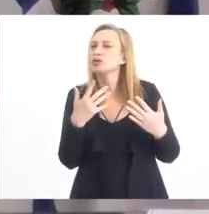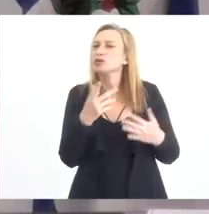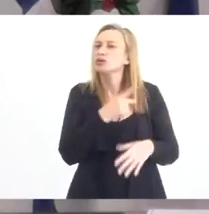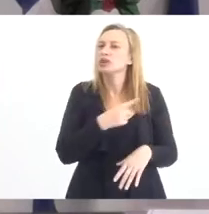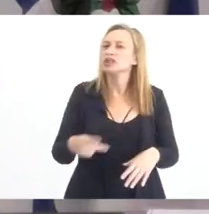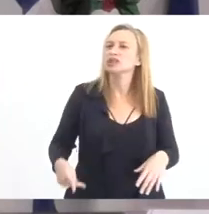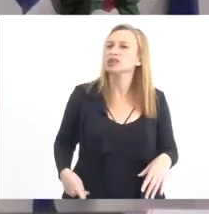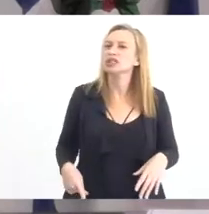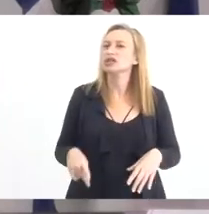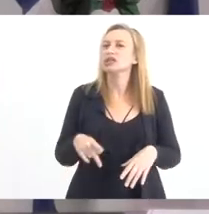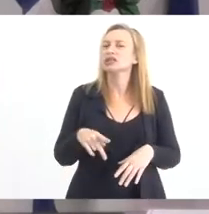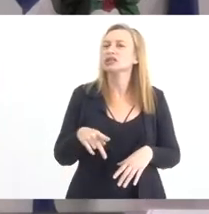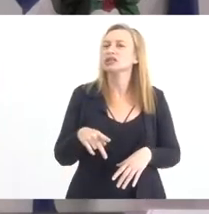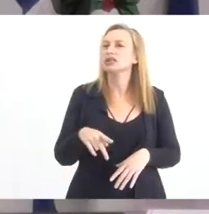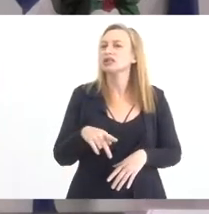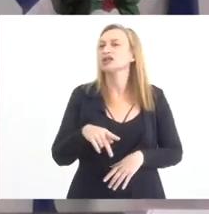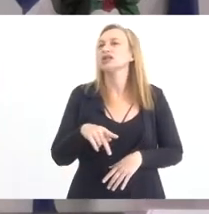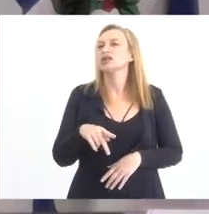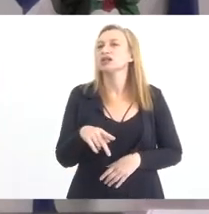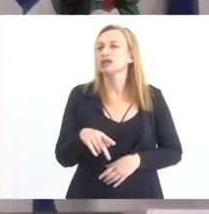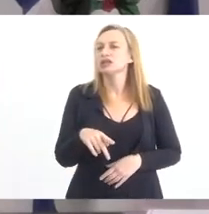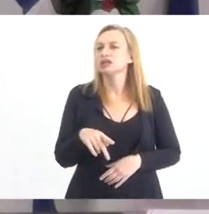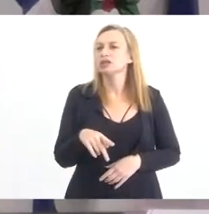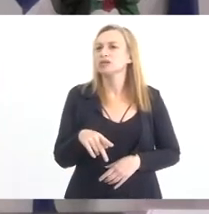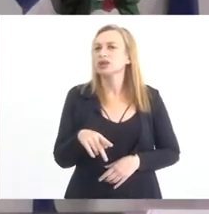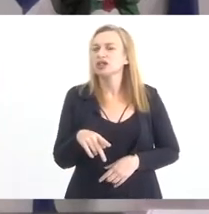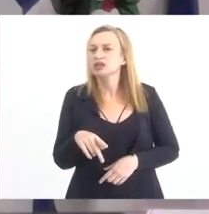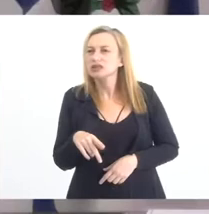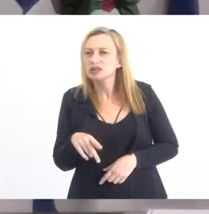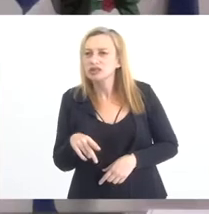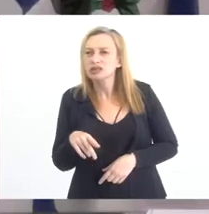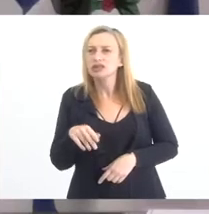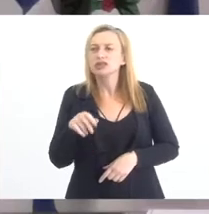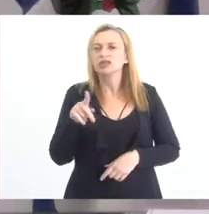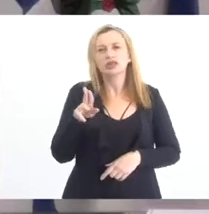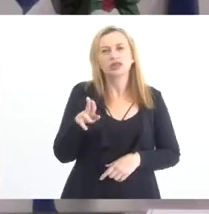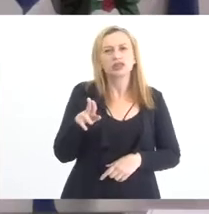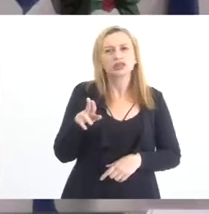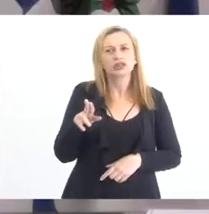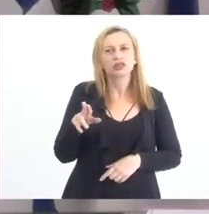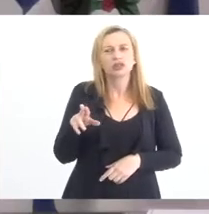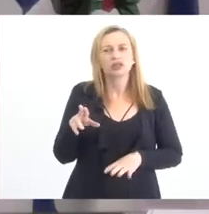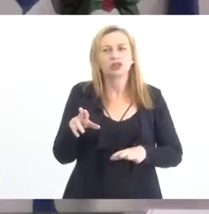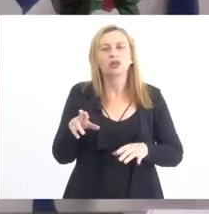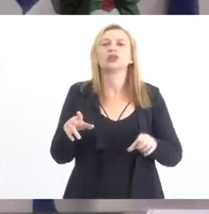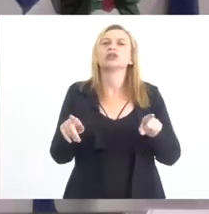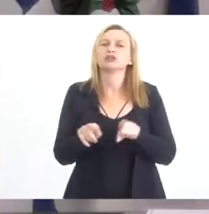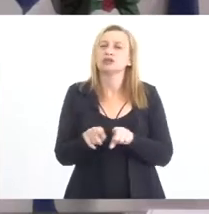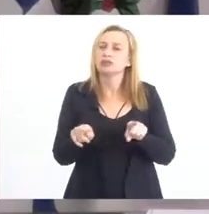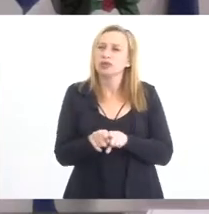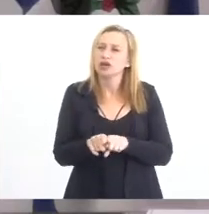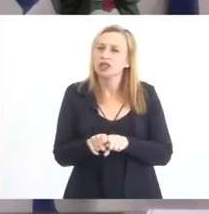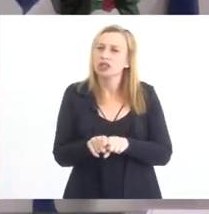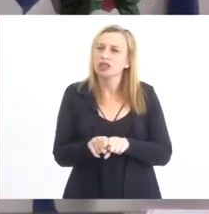que eu conheço já há algum tempo, já participamos de algumas reuniões lá na UB. E estendo